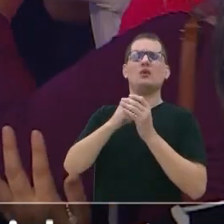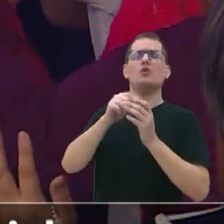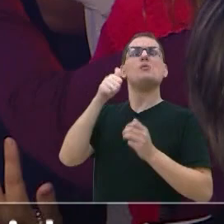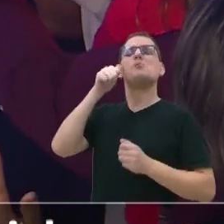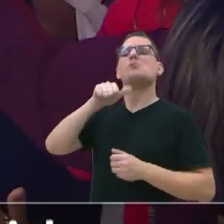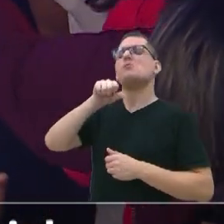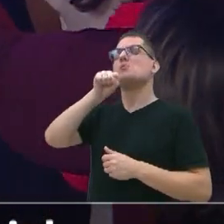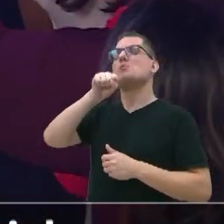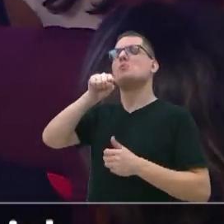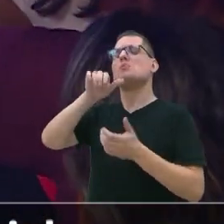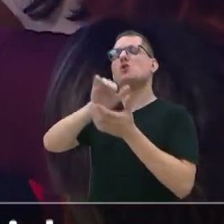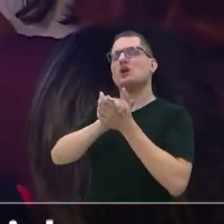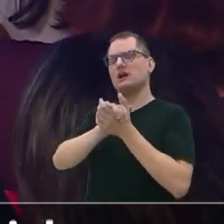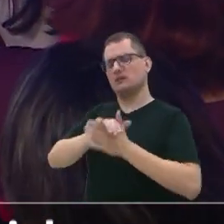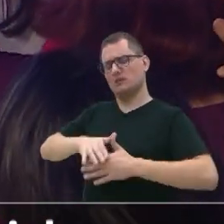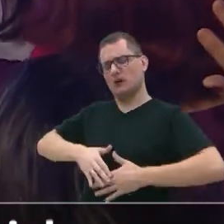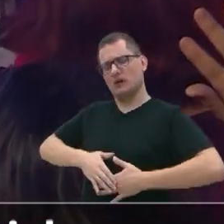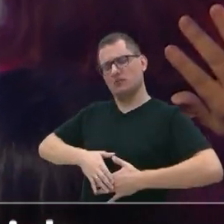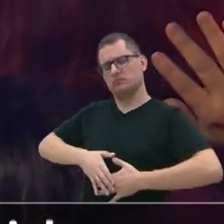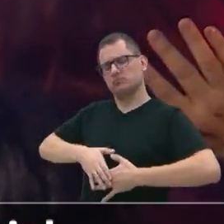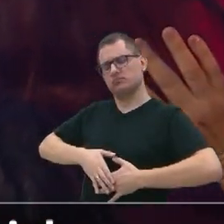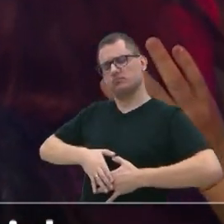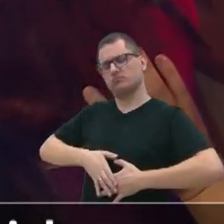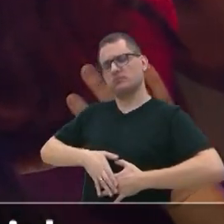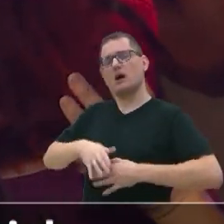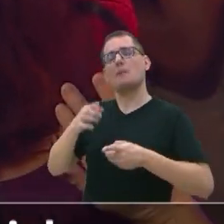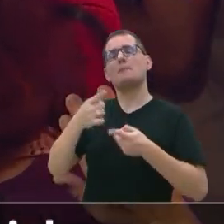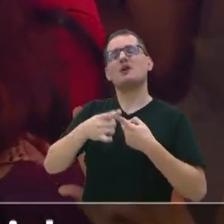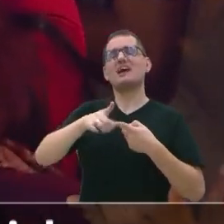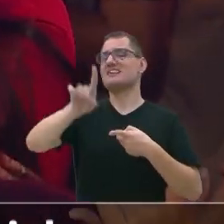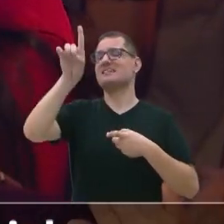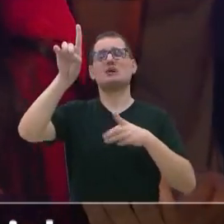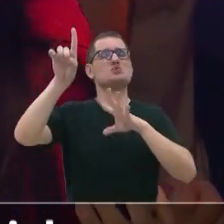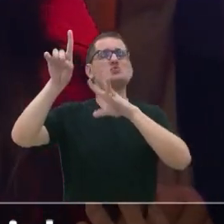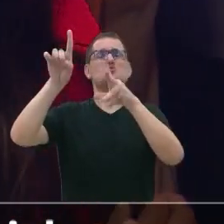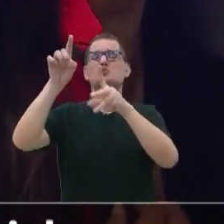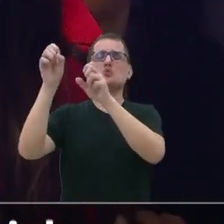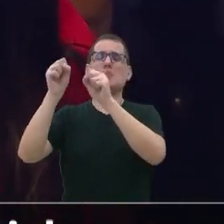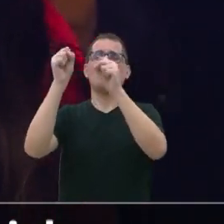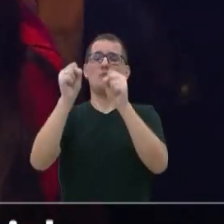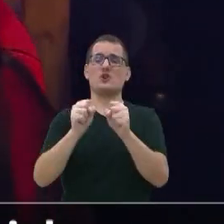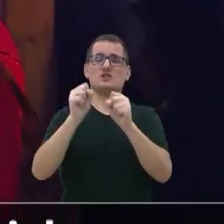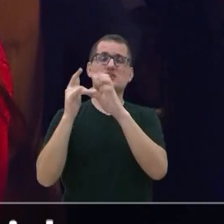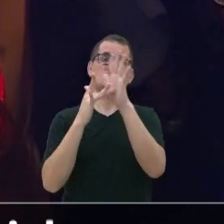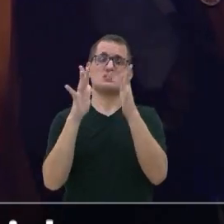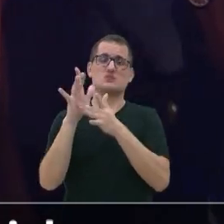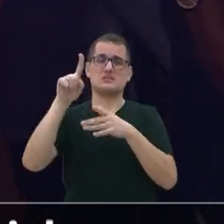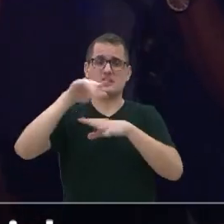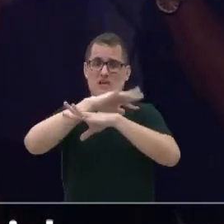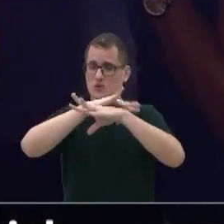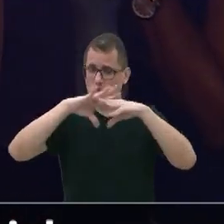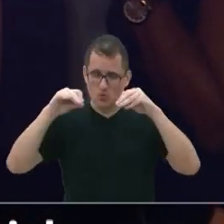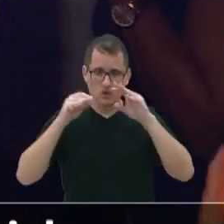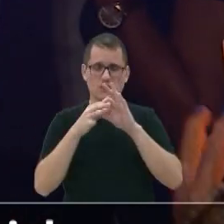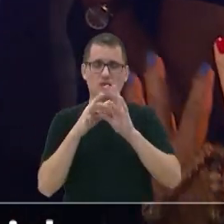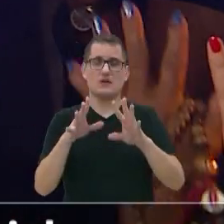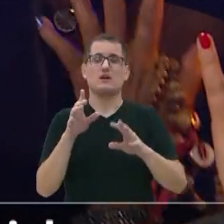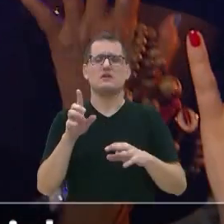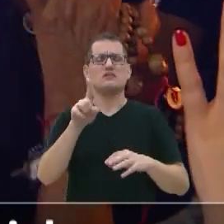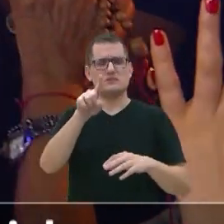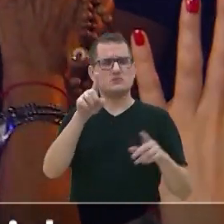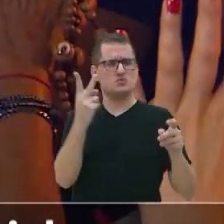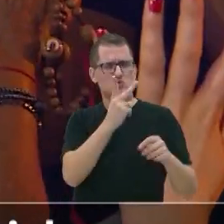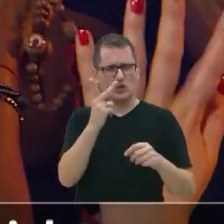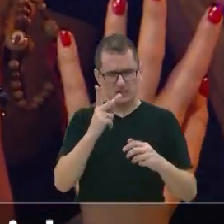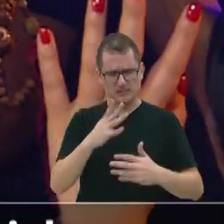porque para Ele tudo pode. Ele é o Senhor dos milagres. Ele é a cura. Ele é a libertação. Põe a mão no nosso ventre. Põe a